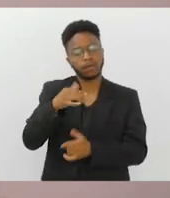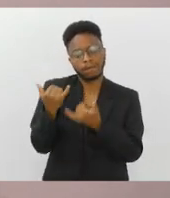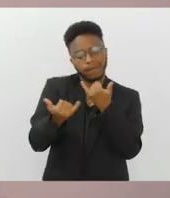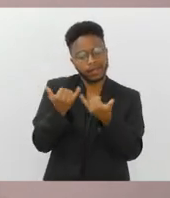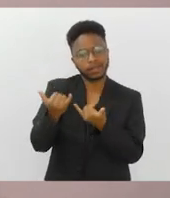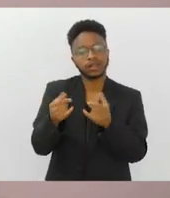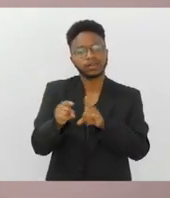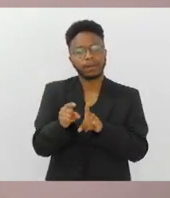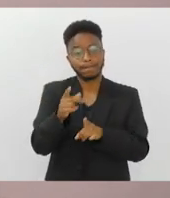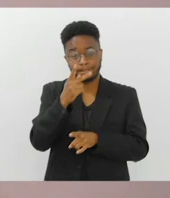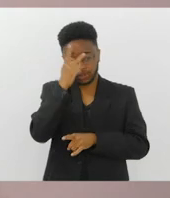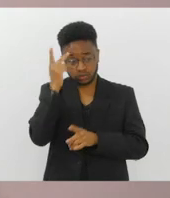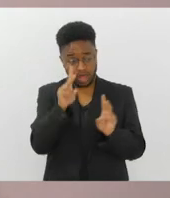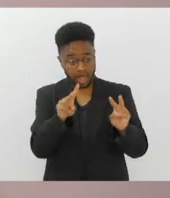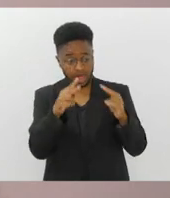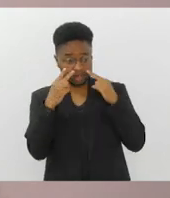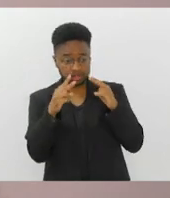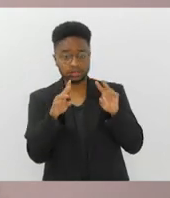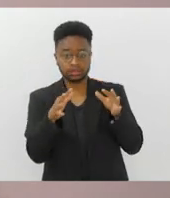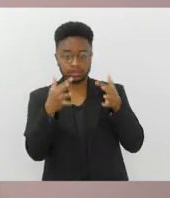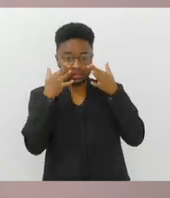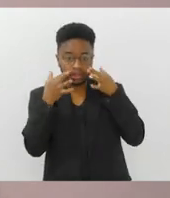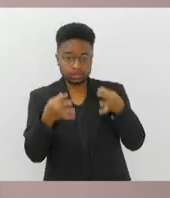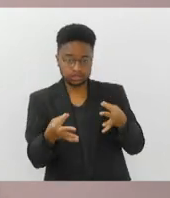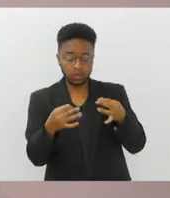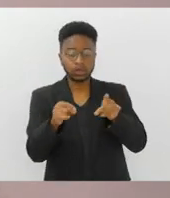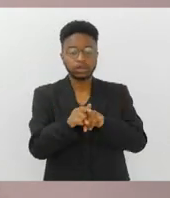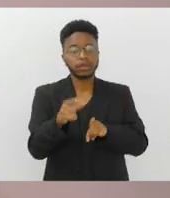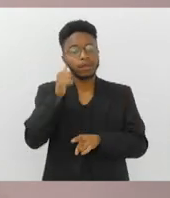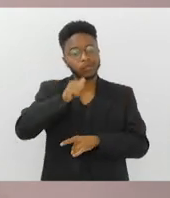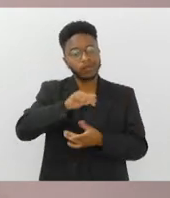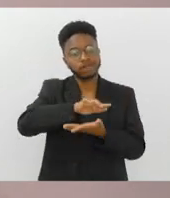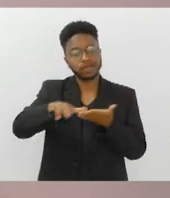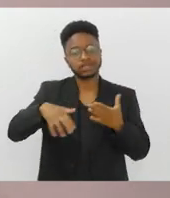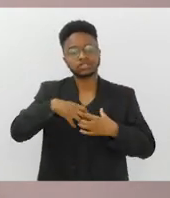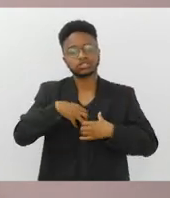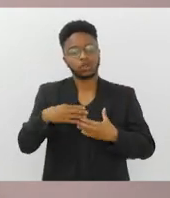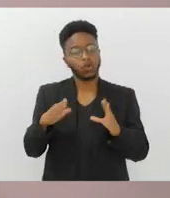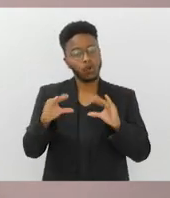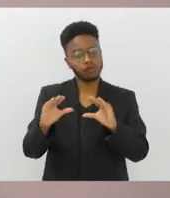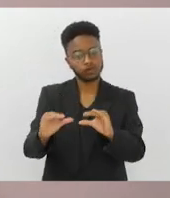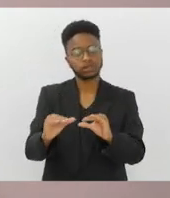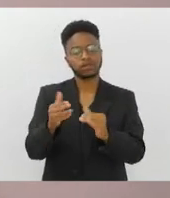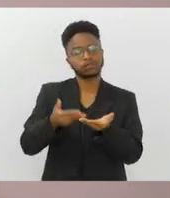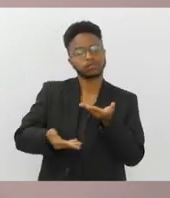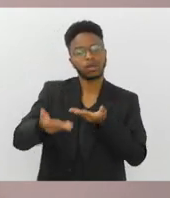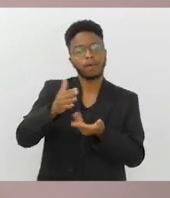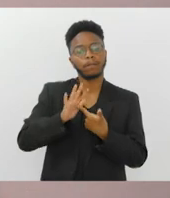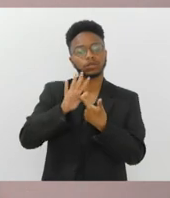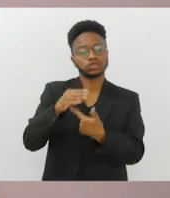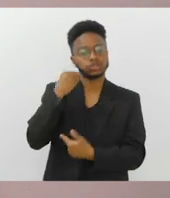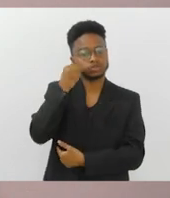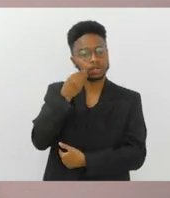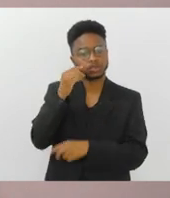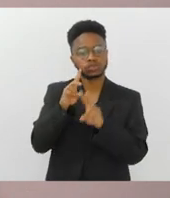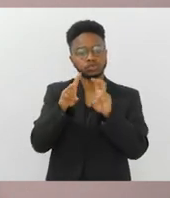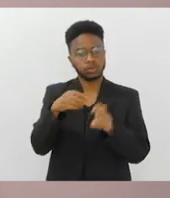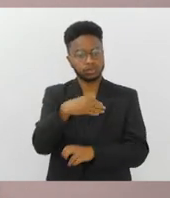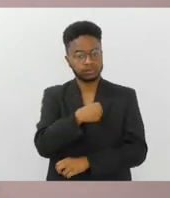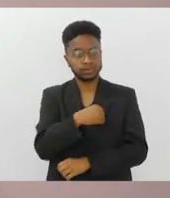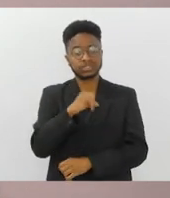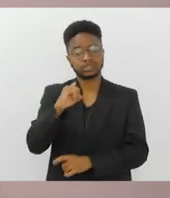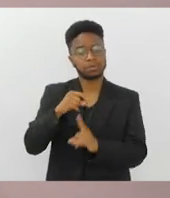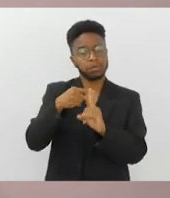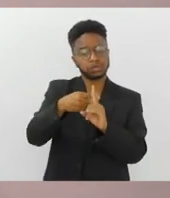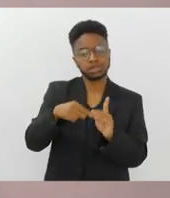prender a atenção das pessoas, fez com que mulheres se sentissem confortáveis em compartilhar suas experiências sobre aleitamento, sejam elas